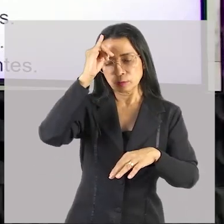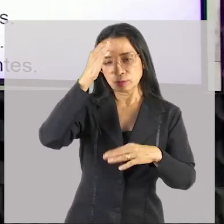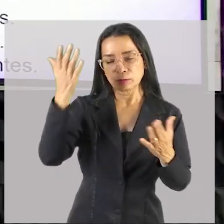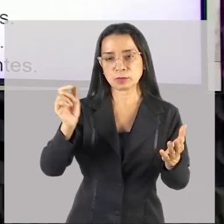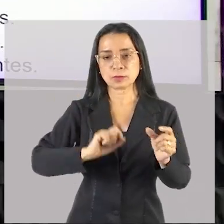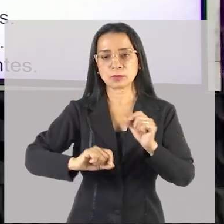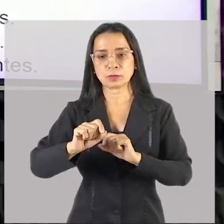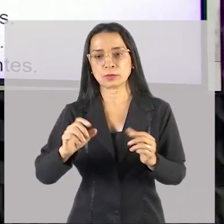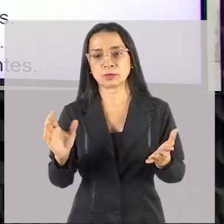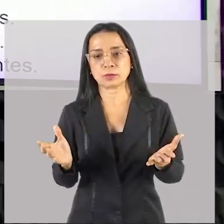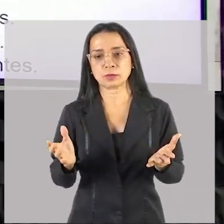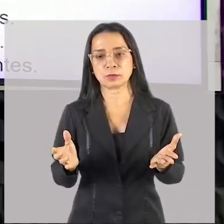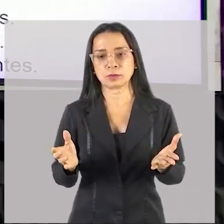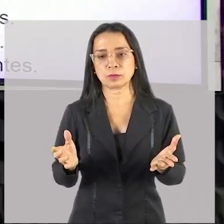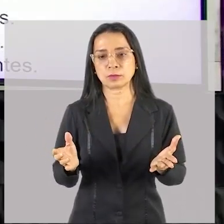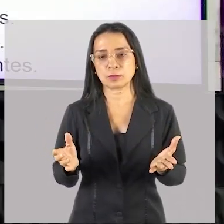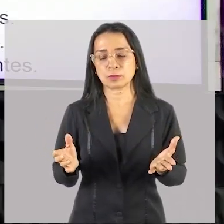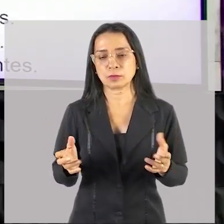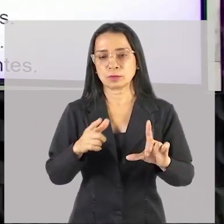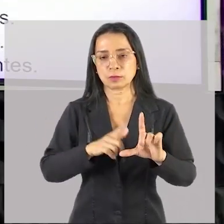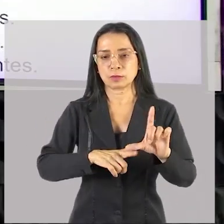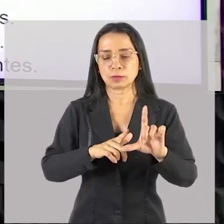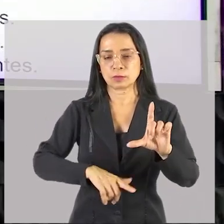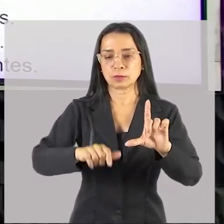Então, o que pede a questão? De acordo com o texto,